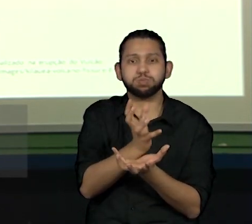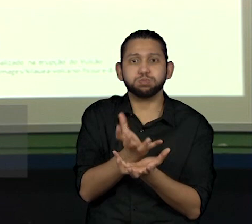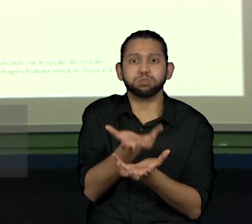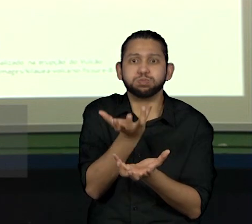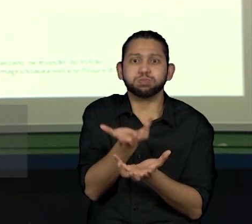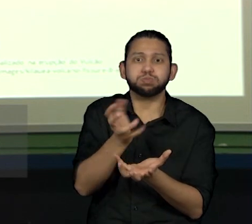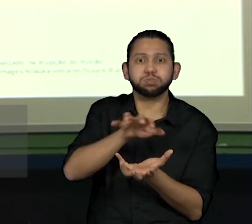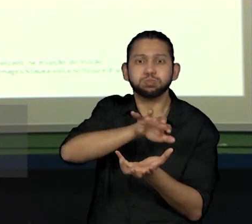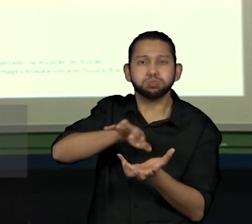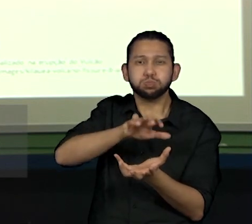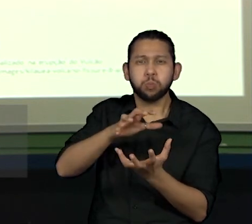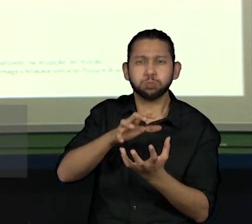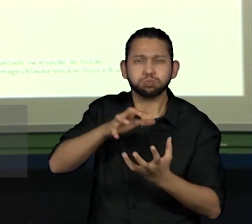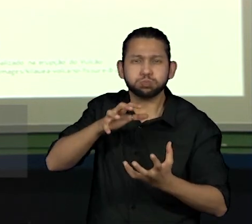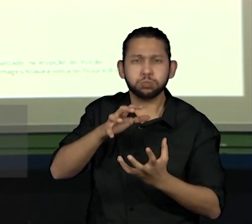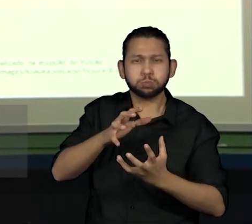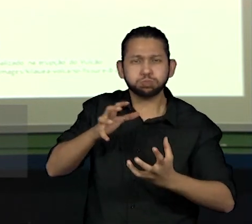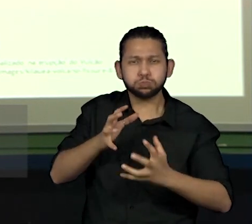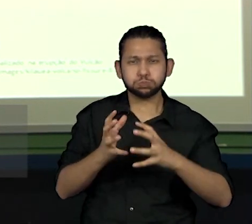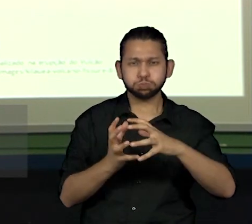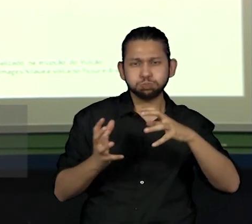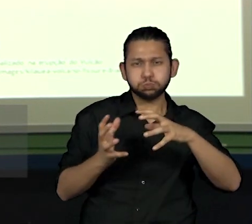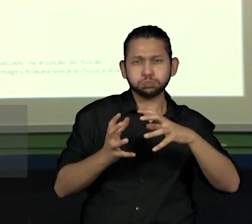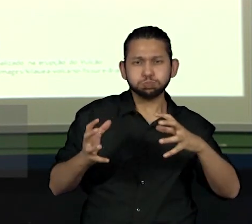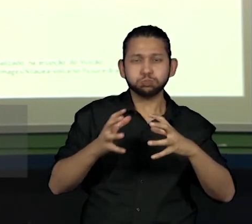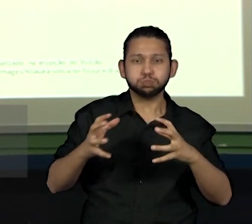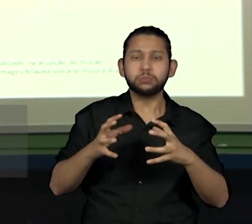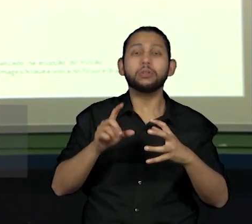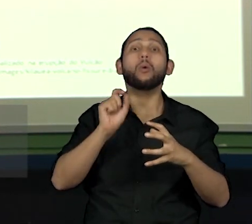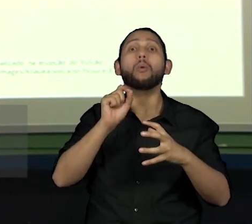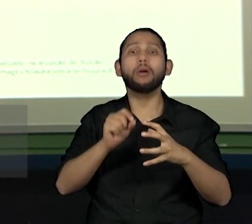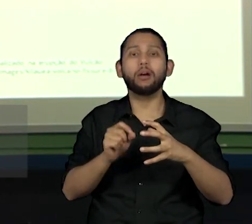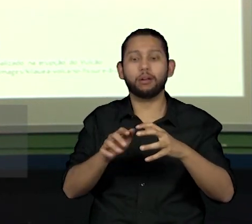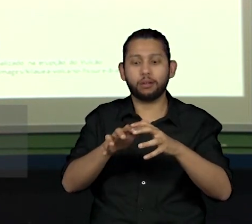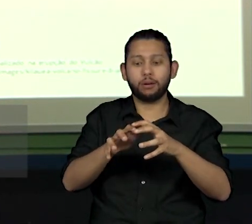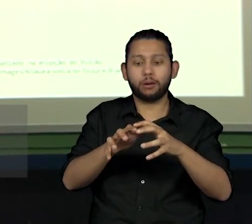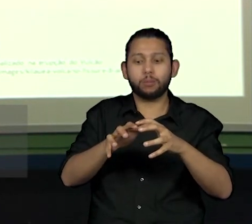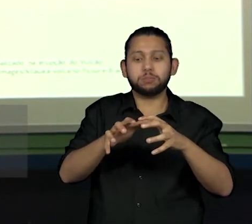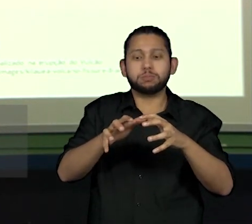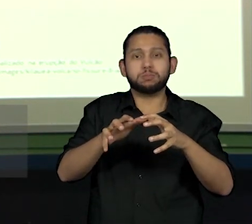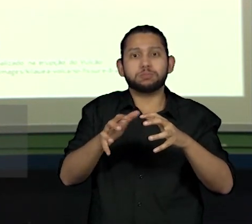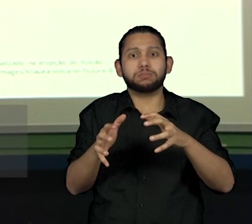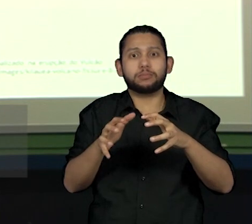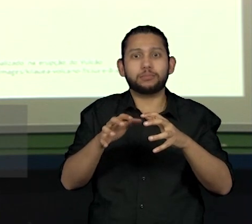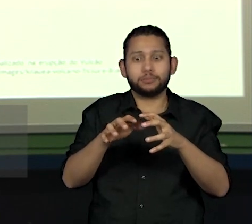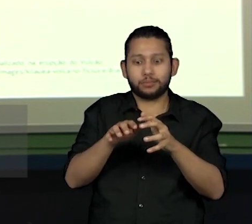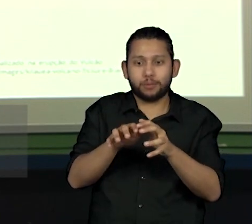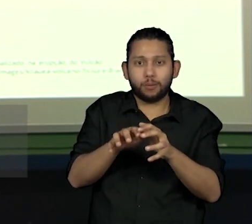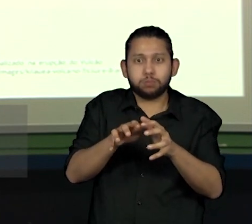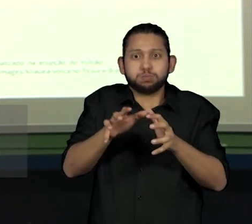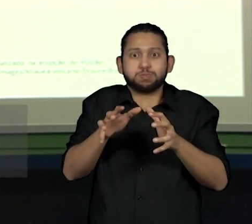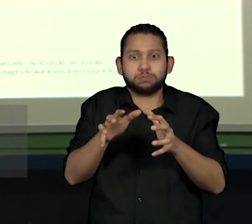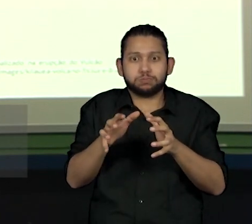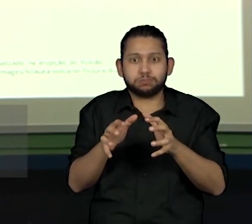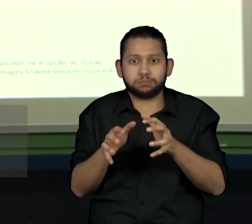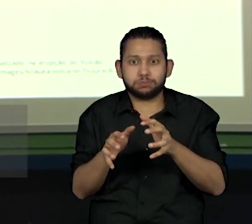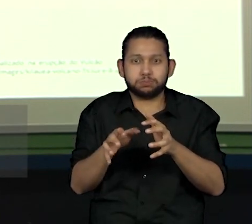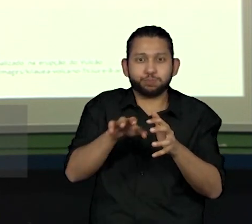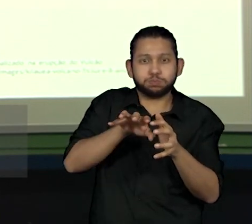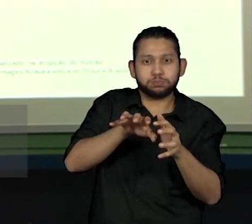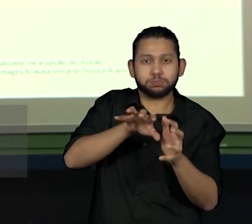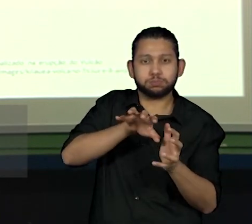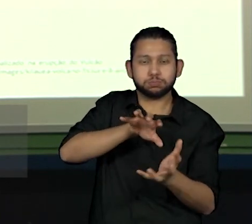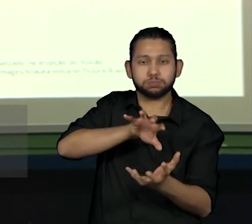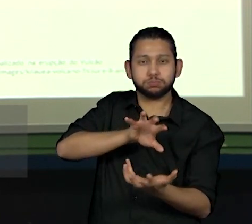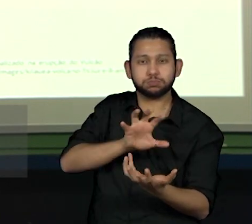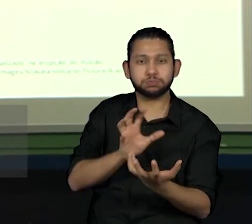ela acaba fazendo com que essas imensas placas de rochas, chamadas tectônicas, se movimentem. Então